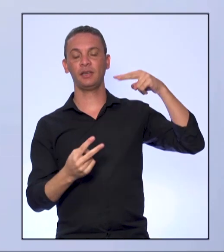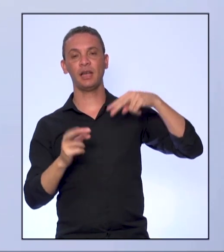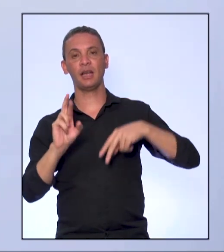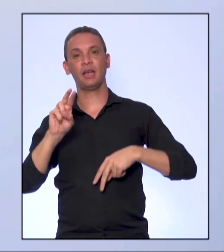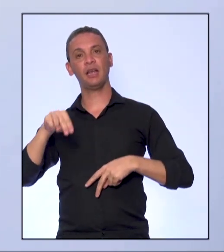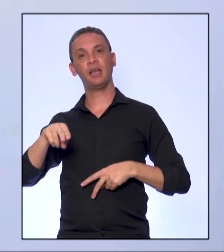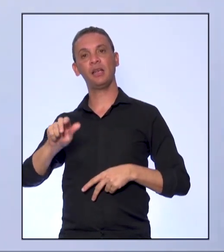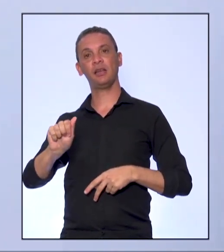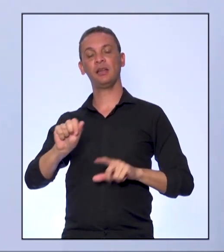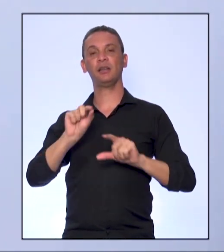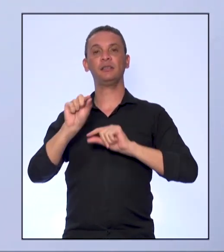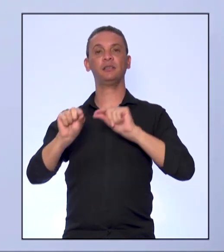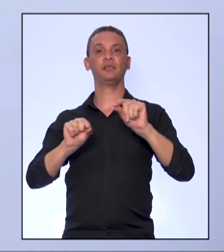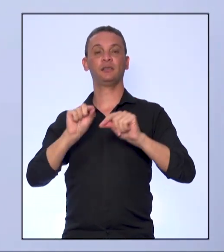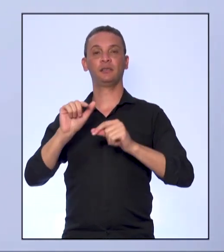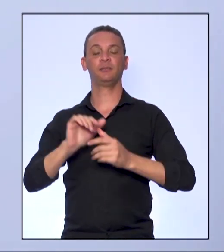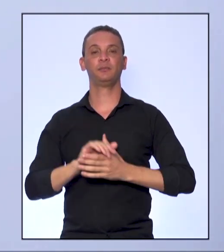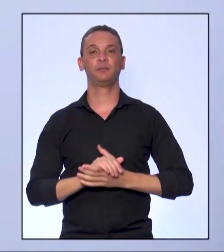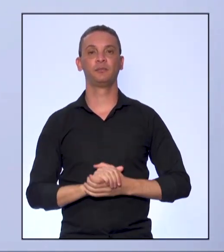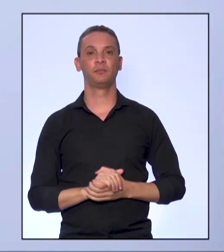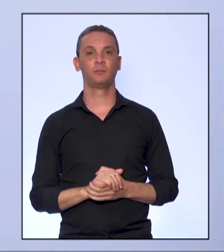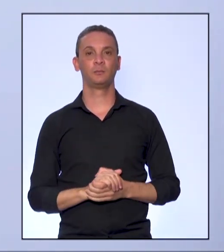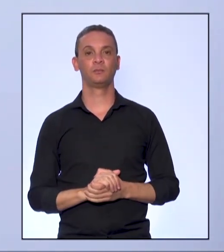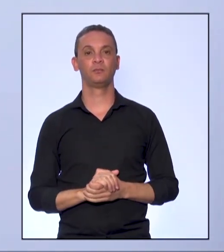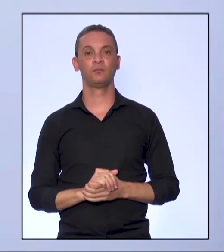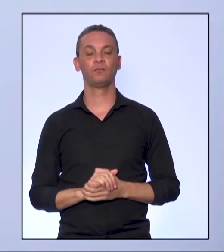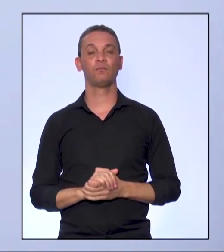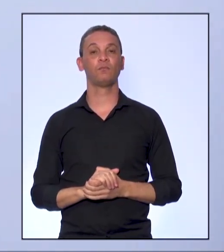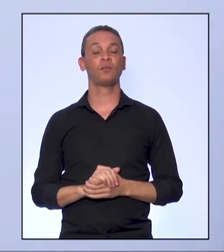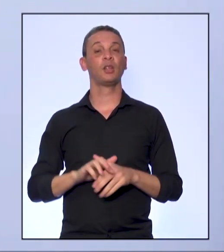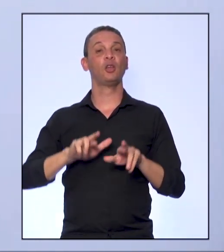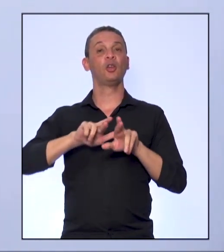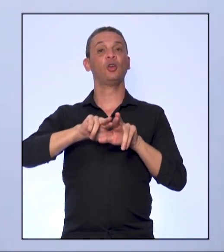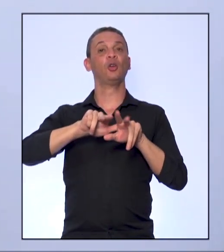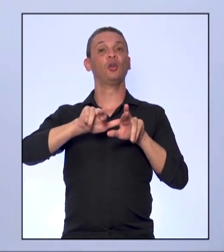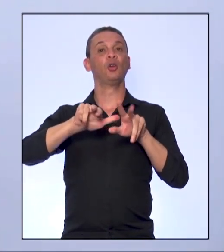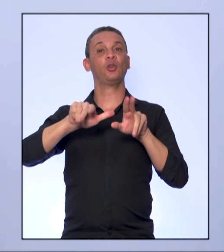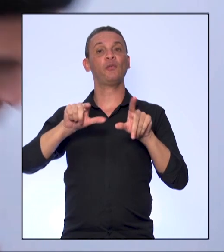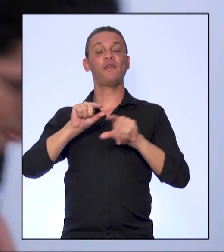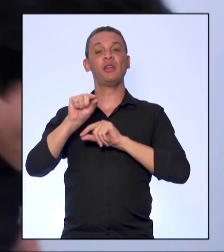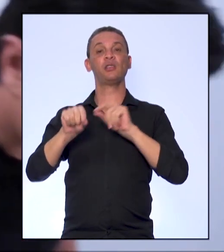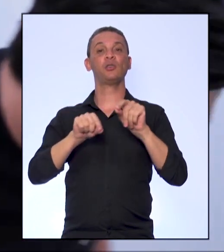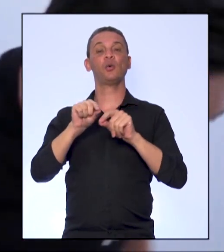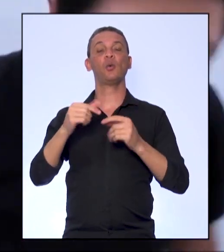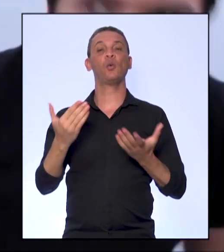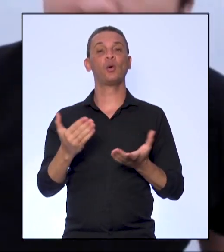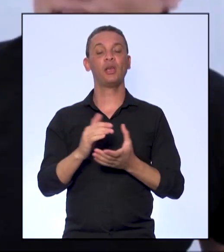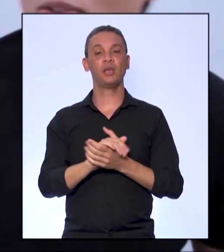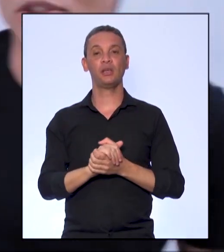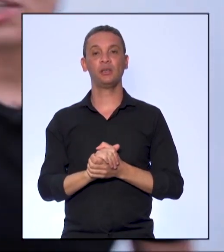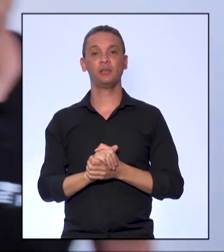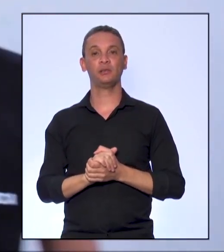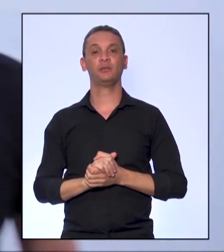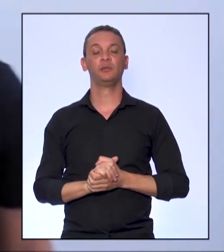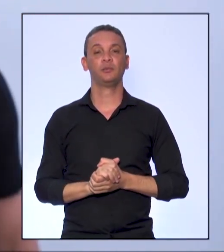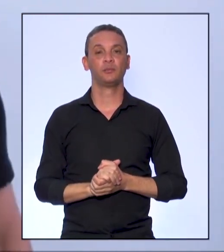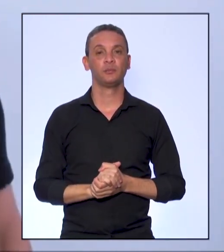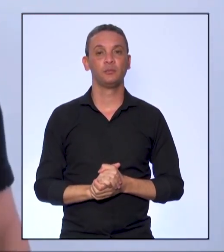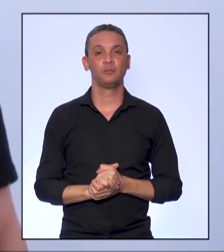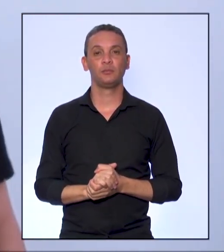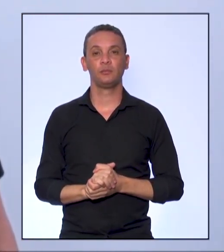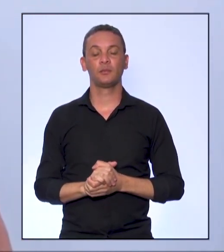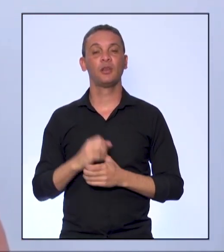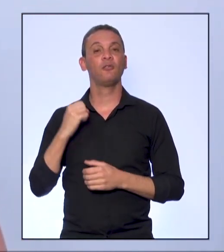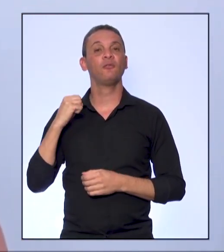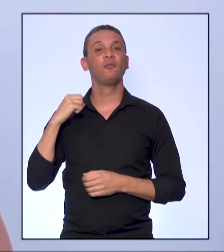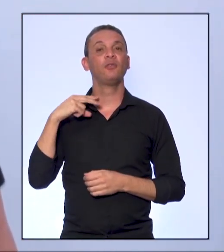tá? Classificação. Quais são os tipos, deixa eu ver se está aparecendo aí, tá? Quais são os tipos